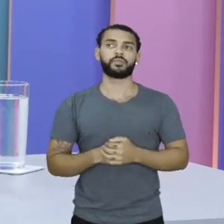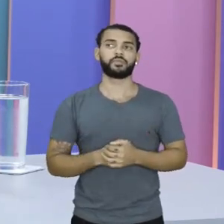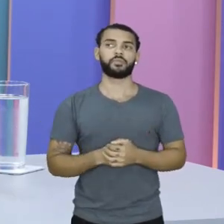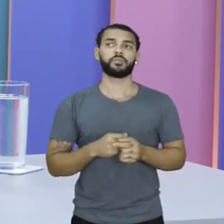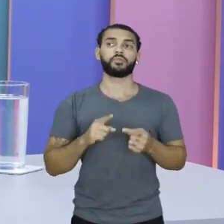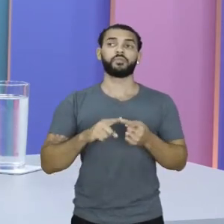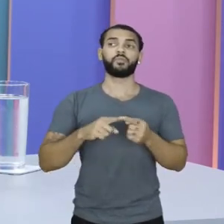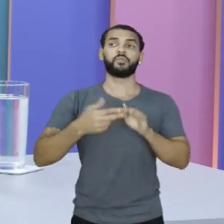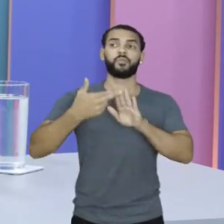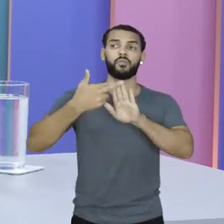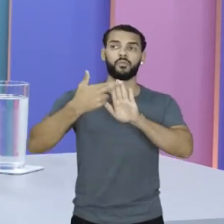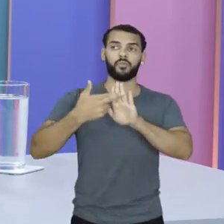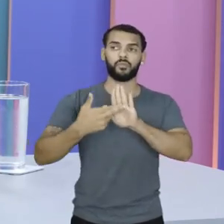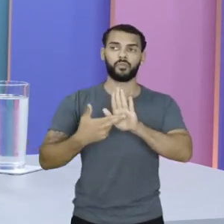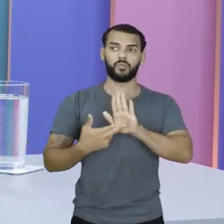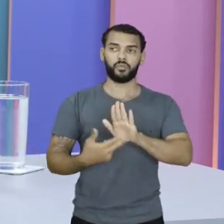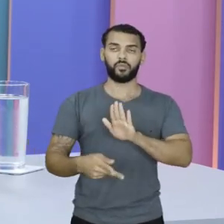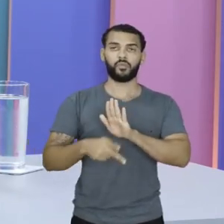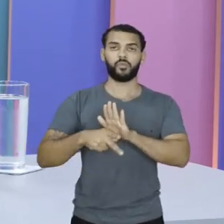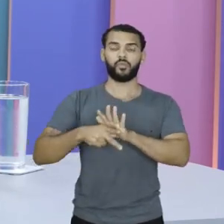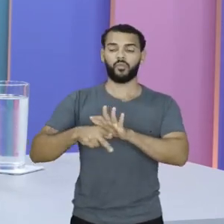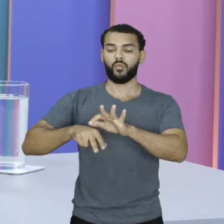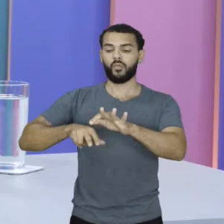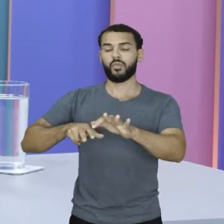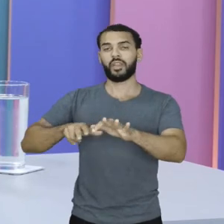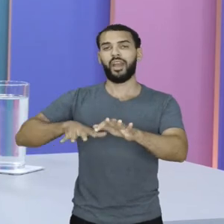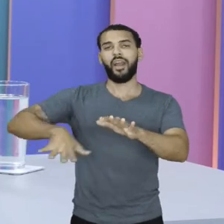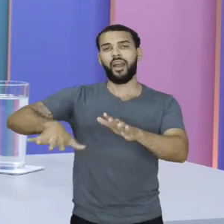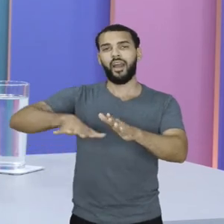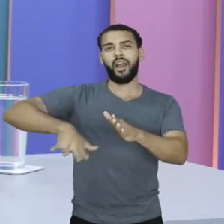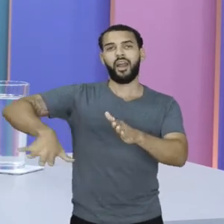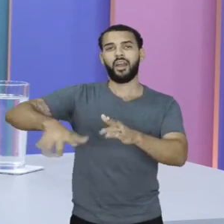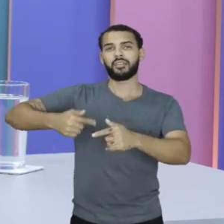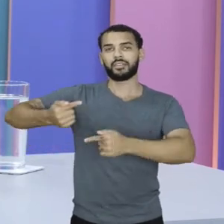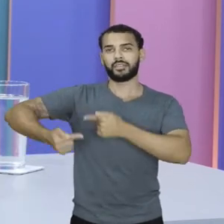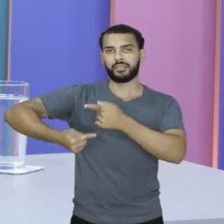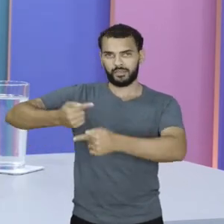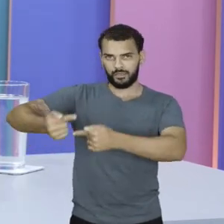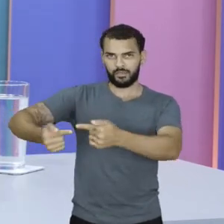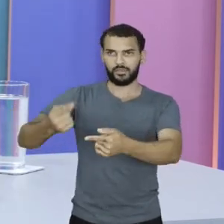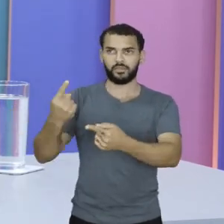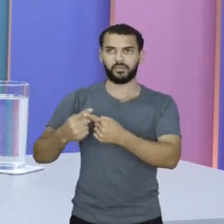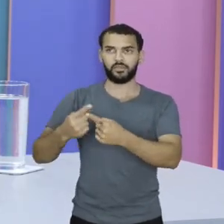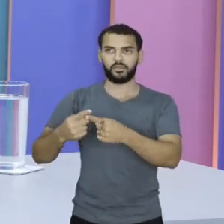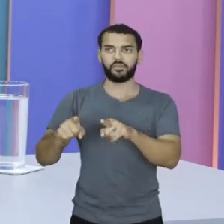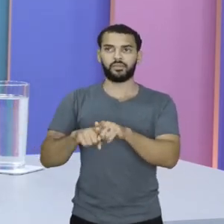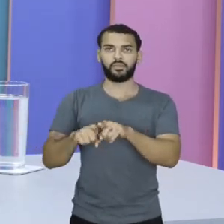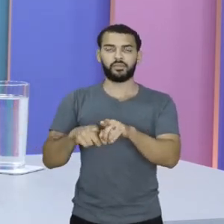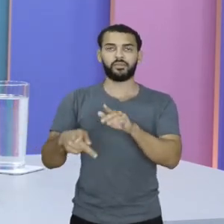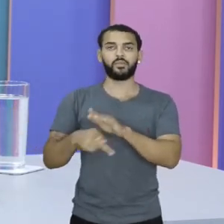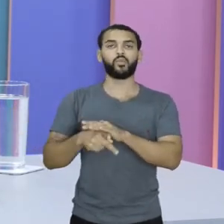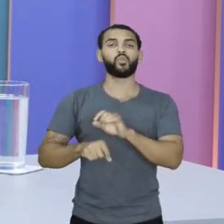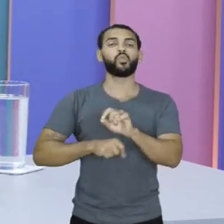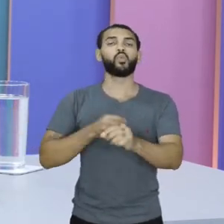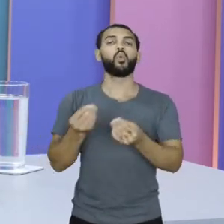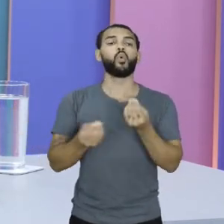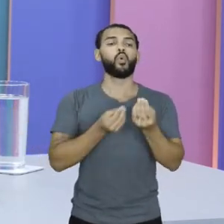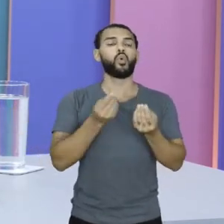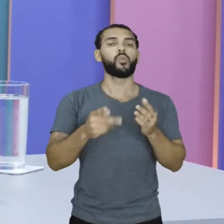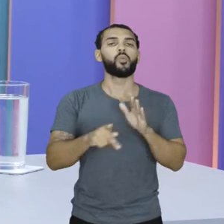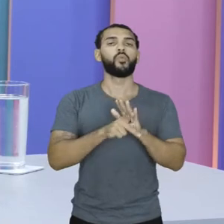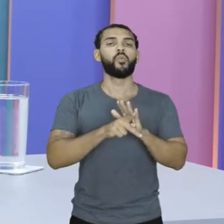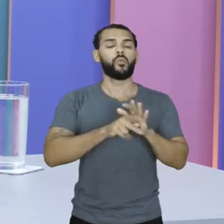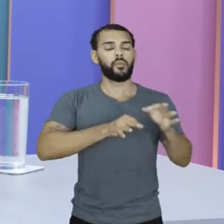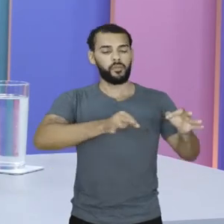a regularização, titularização dos territórios quilombolas, é uma luta que mexe com a estrutura fundiária do nosso país,